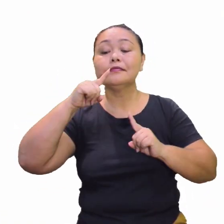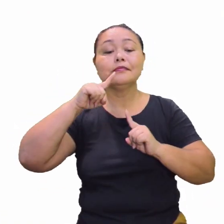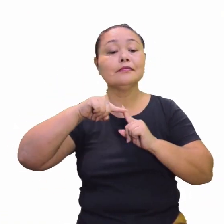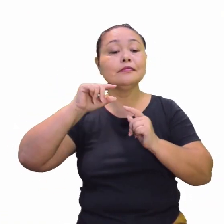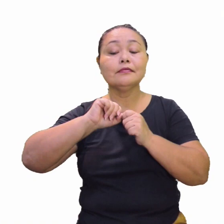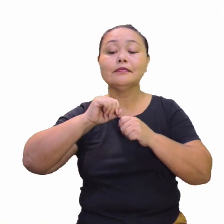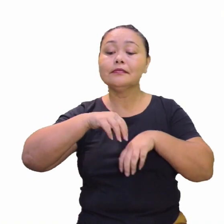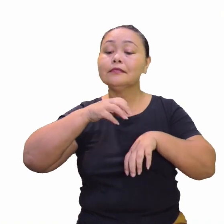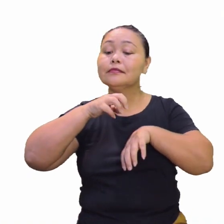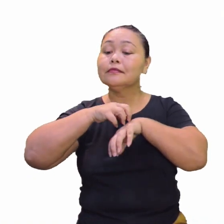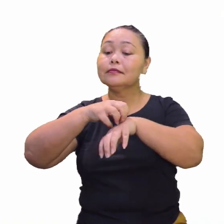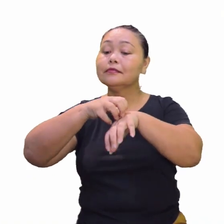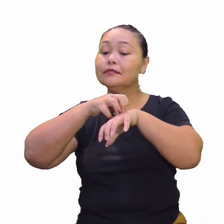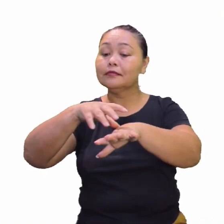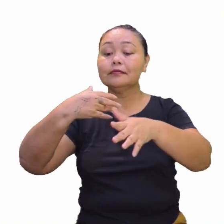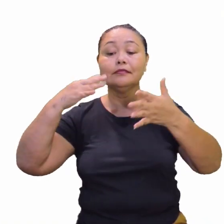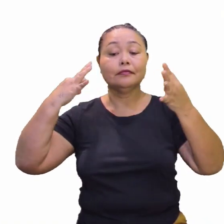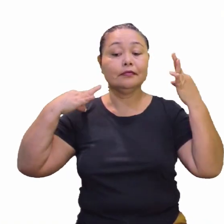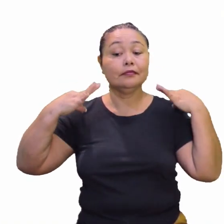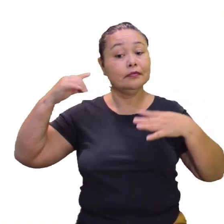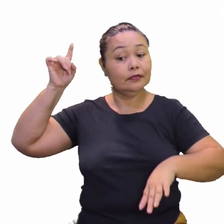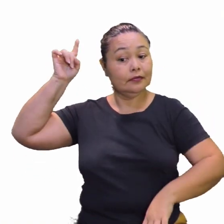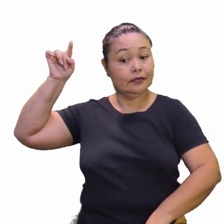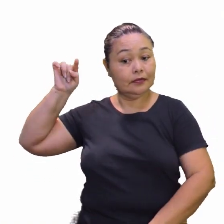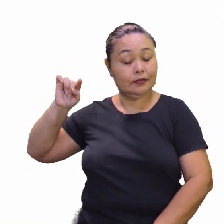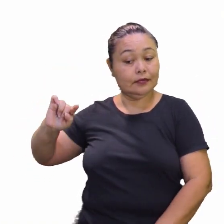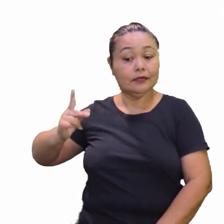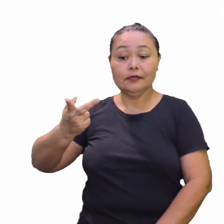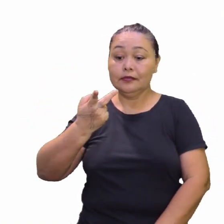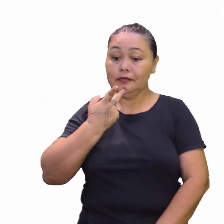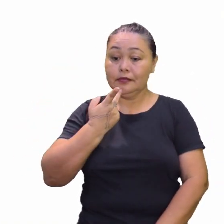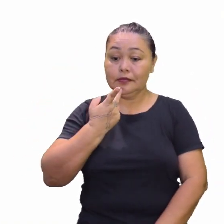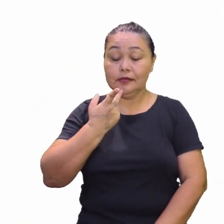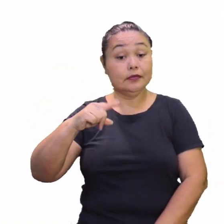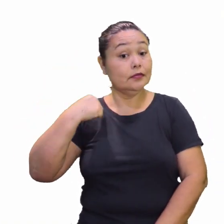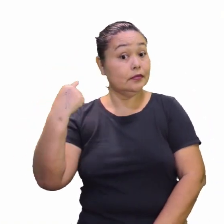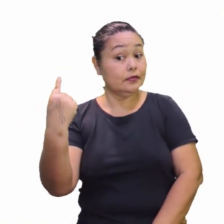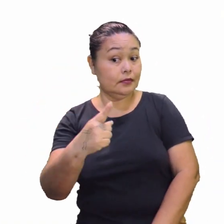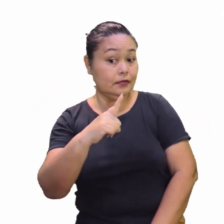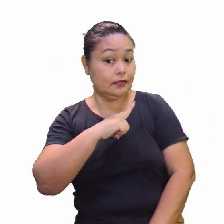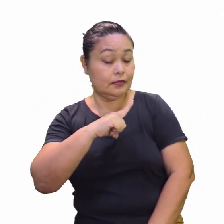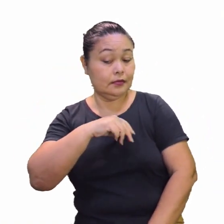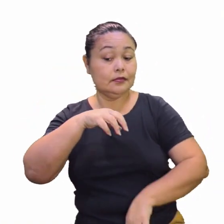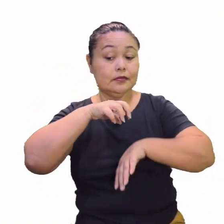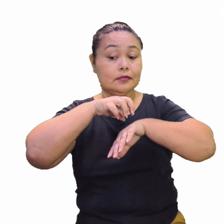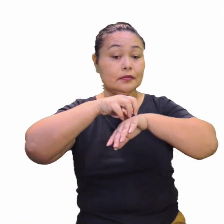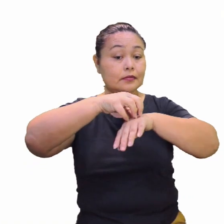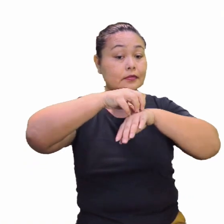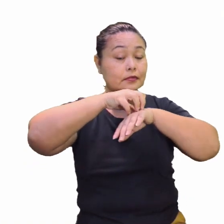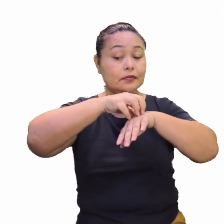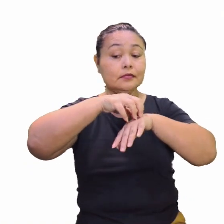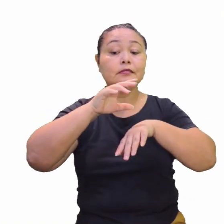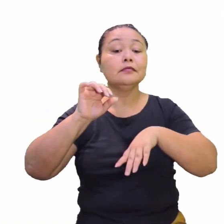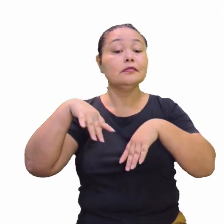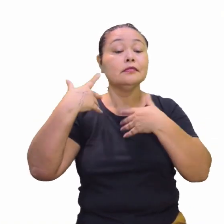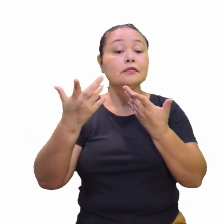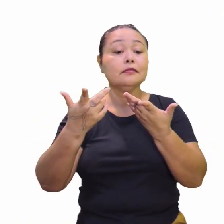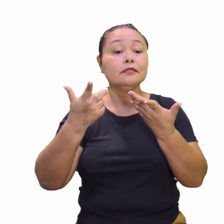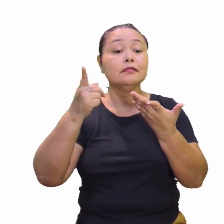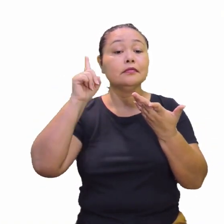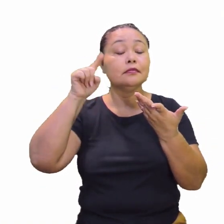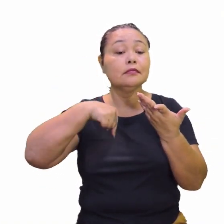turismo. Aqui nós podemos dizer que nós temos um turismo